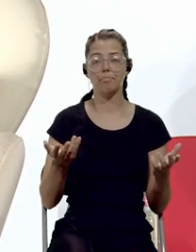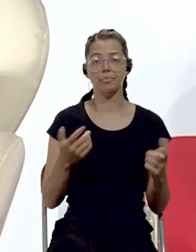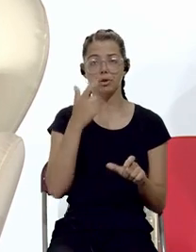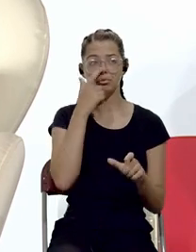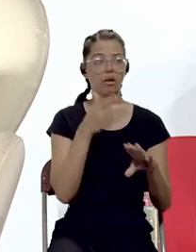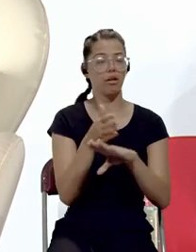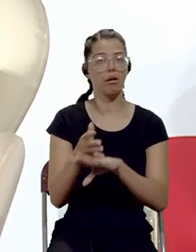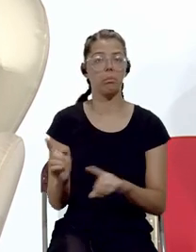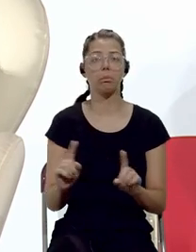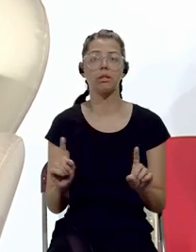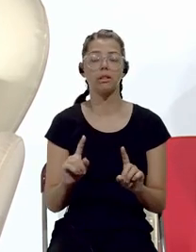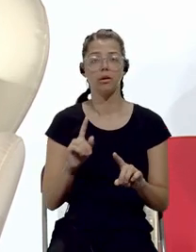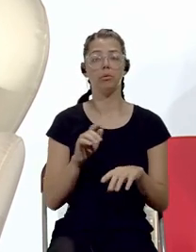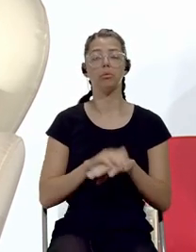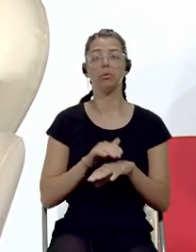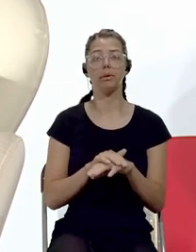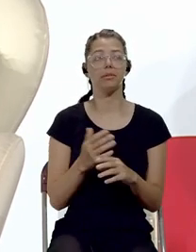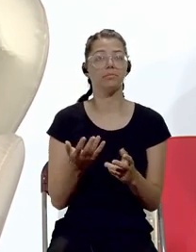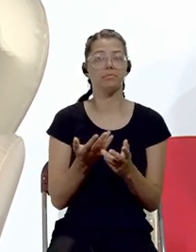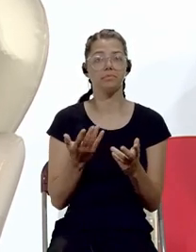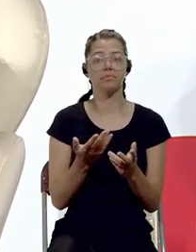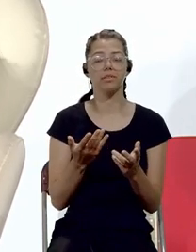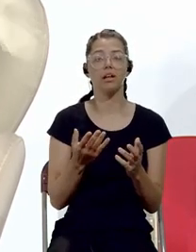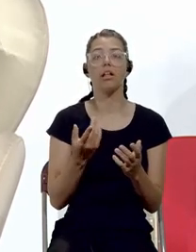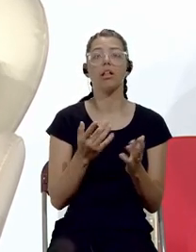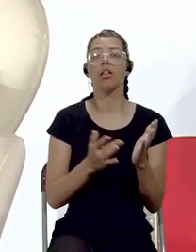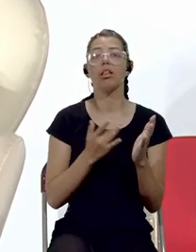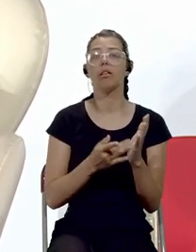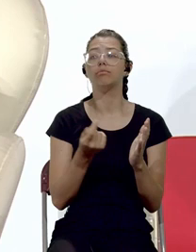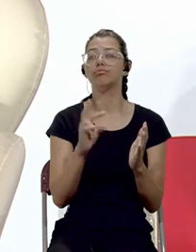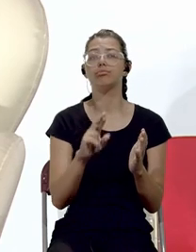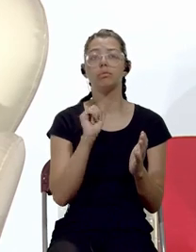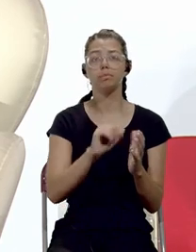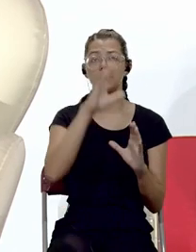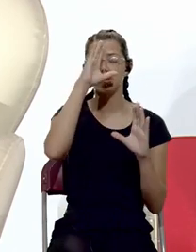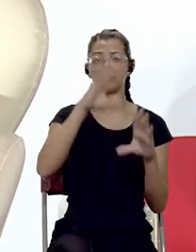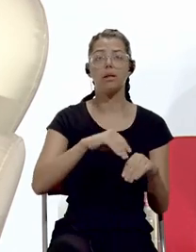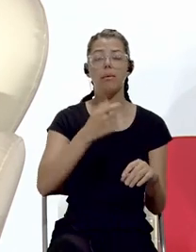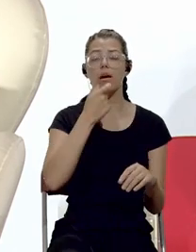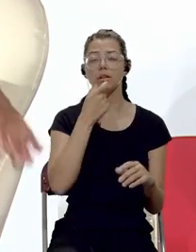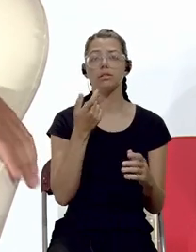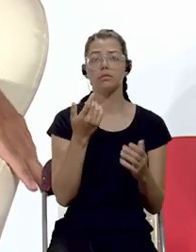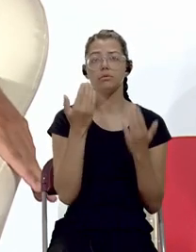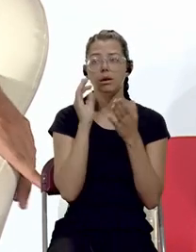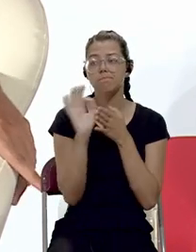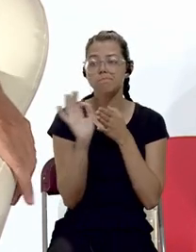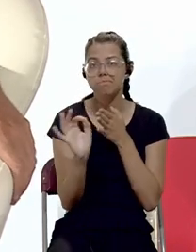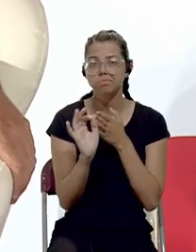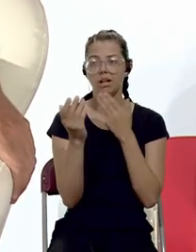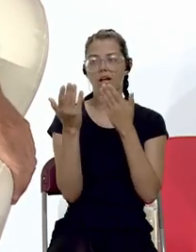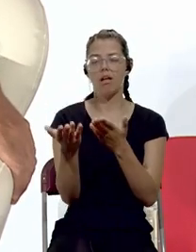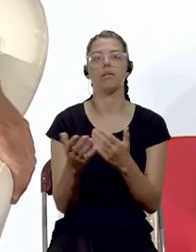acesso, porque de facto não conseguem saber o que é o valor de um livro se não tiverem uma informação especializada. E essa